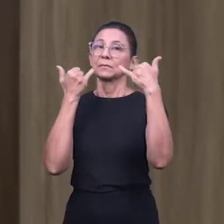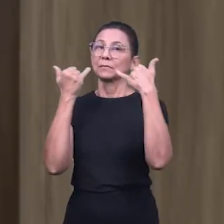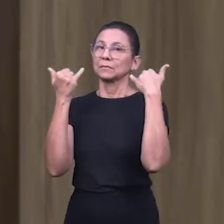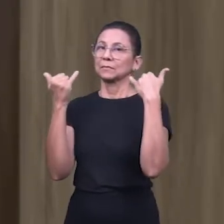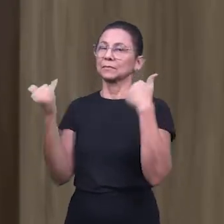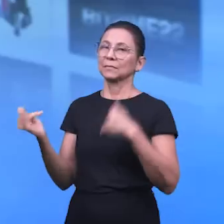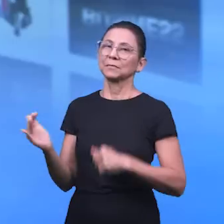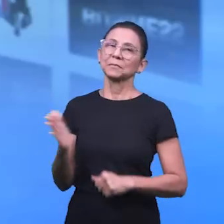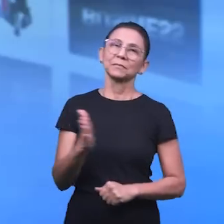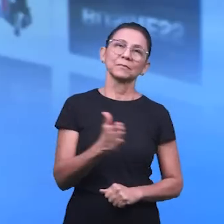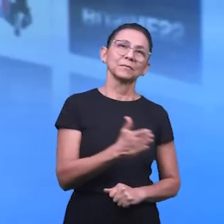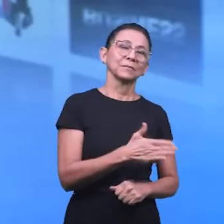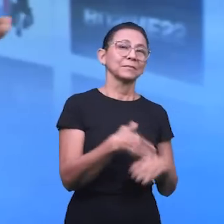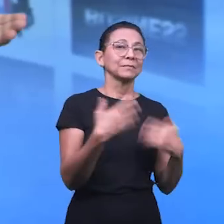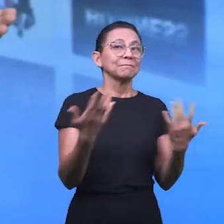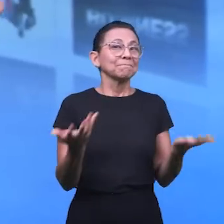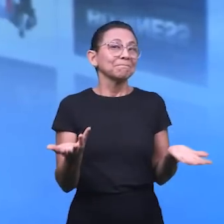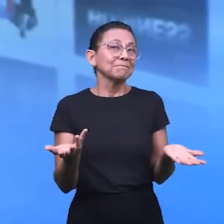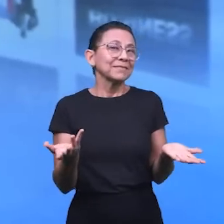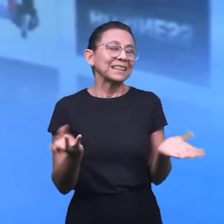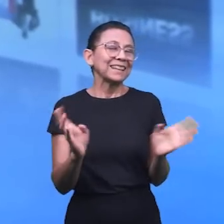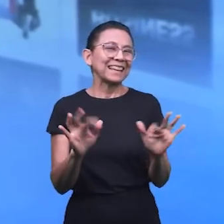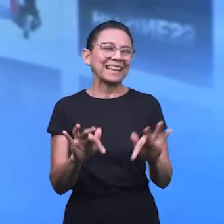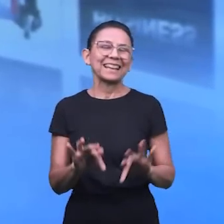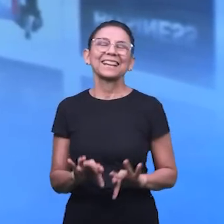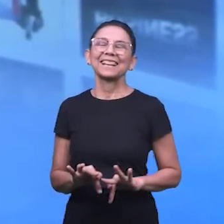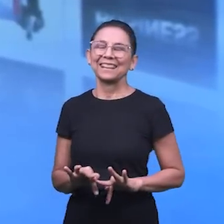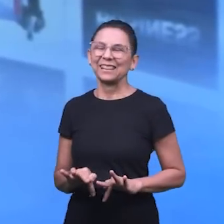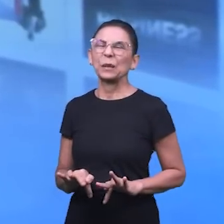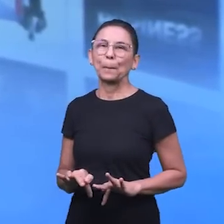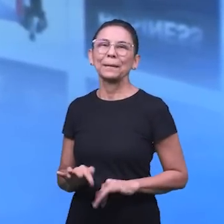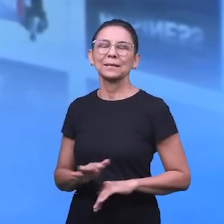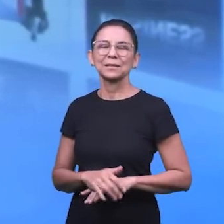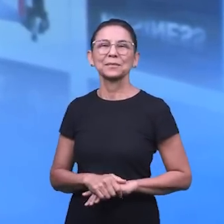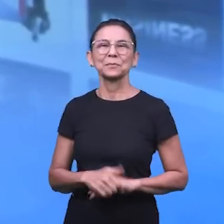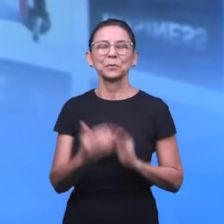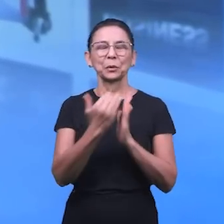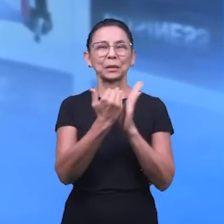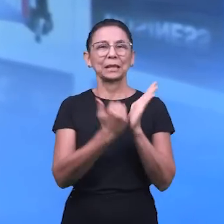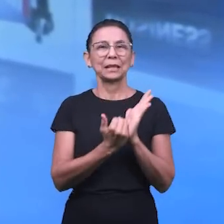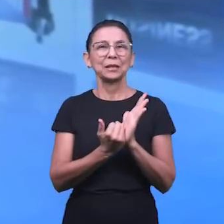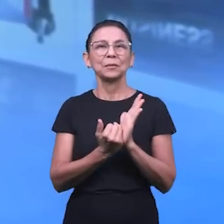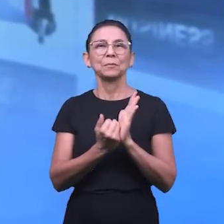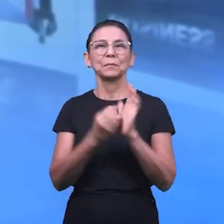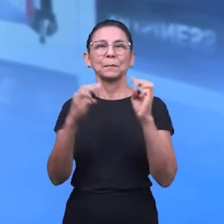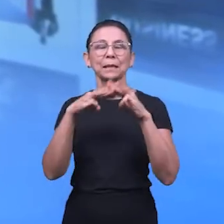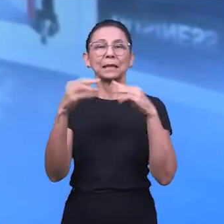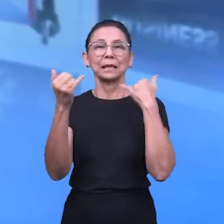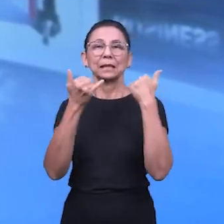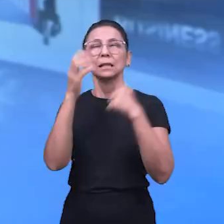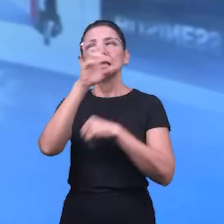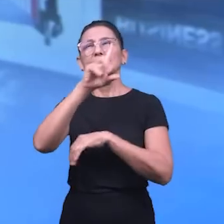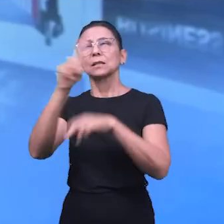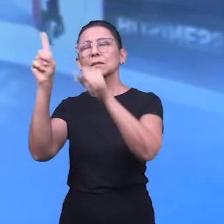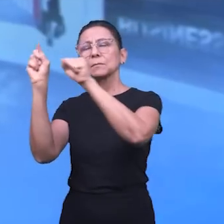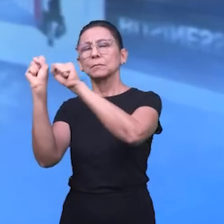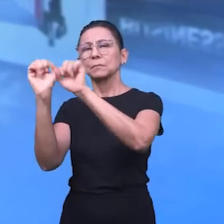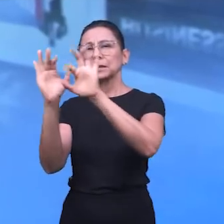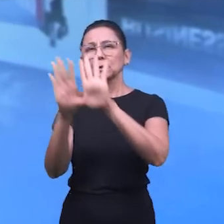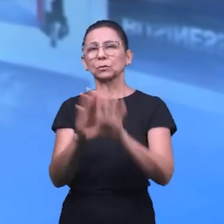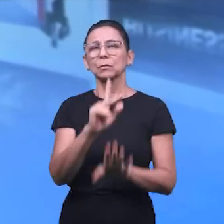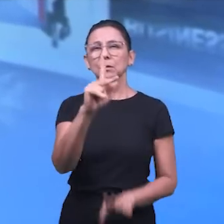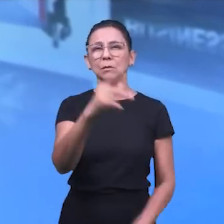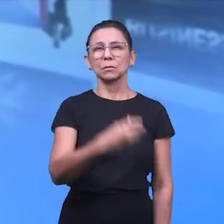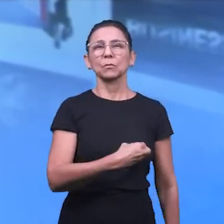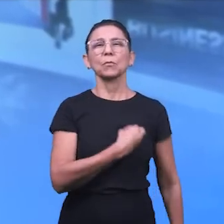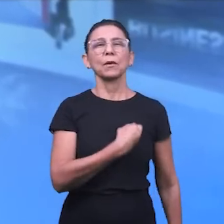News. Pois é, meus irmãos, estamos ficando por aqui, chegando ao final de mais uma edição do Manaim News. Que Deus possa abençoar